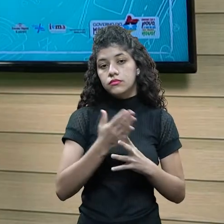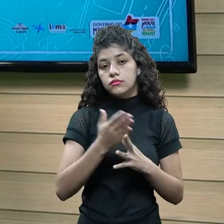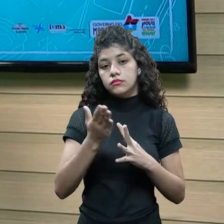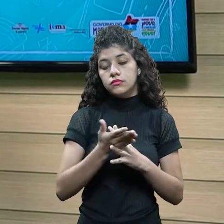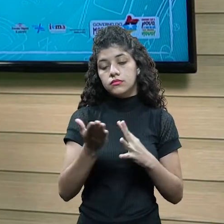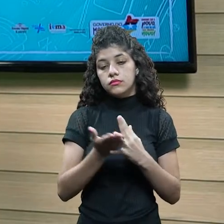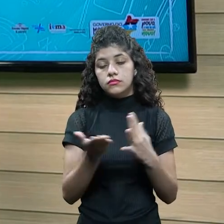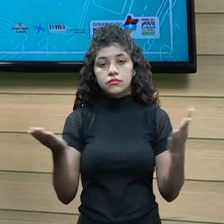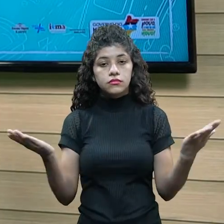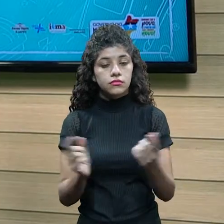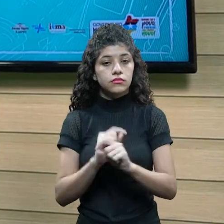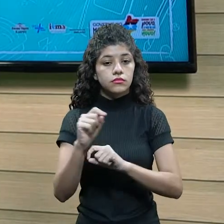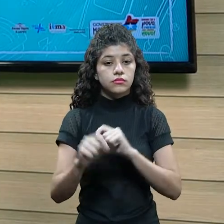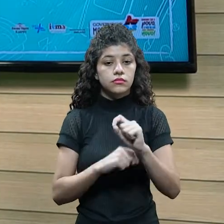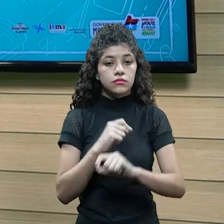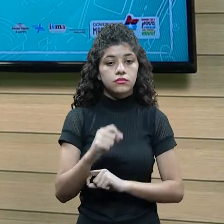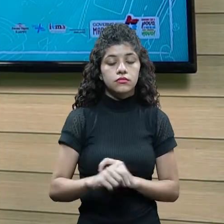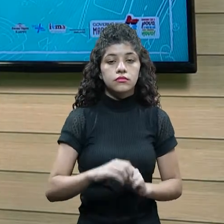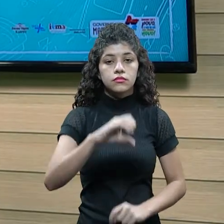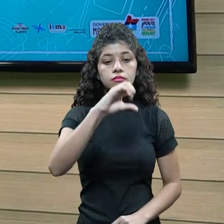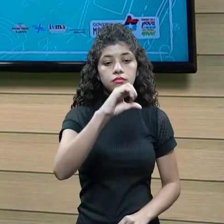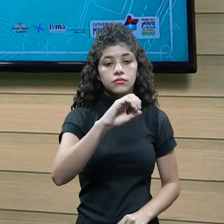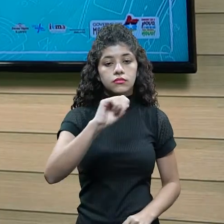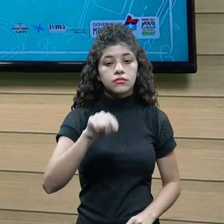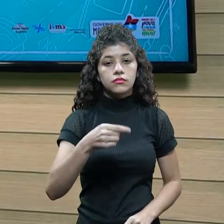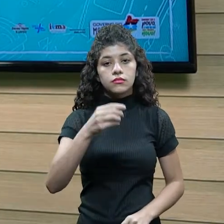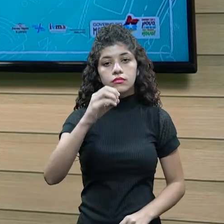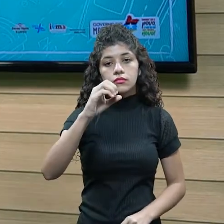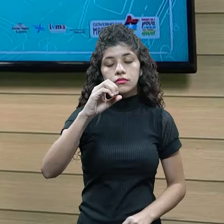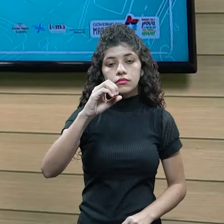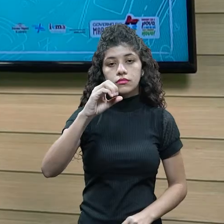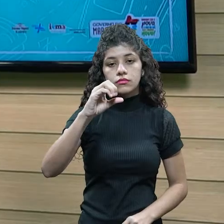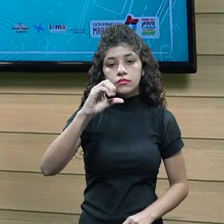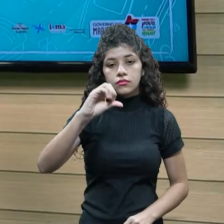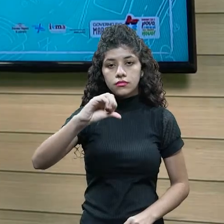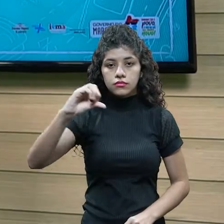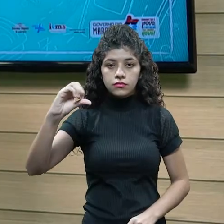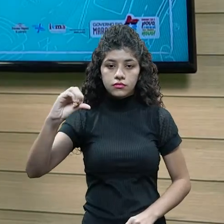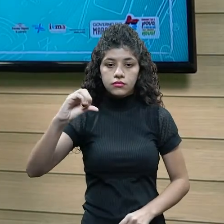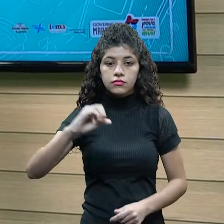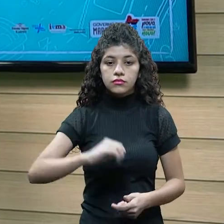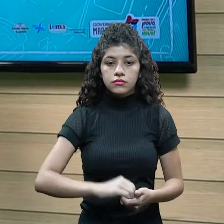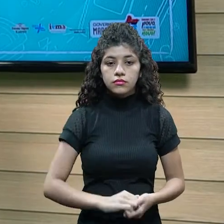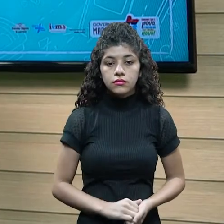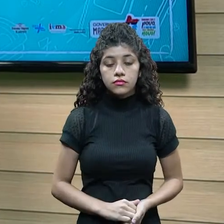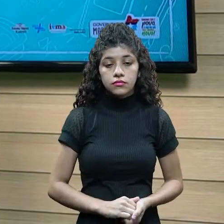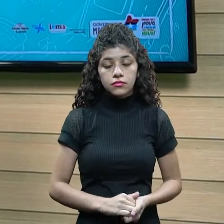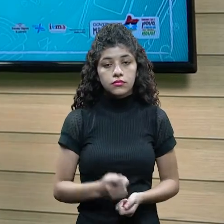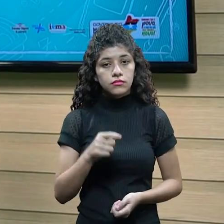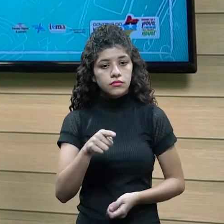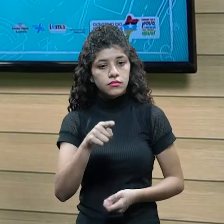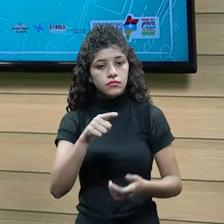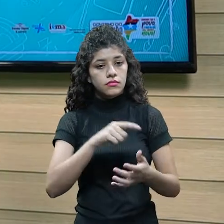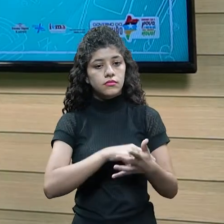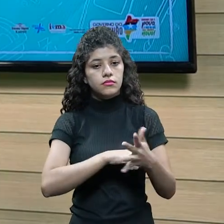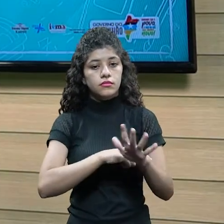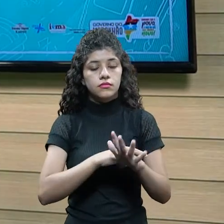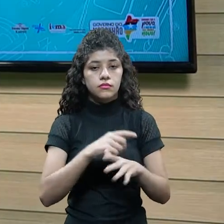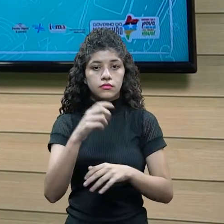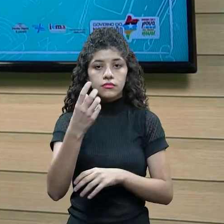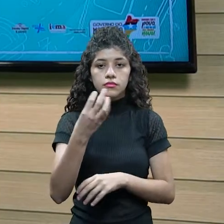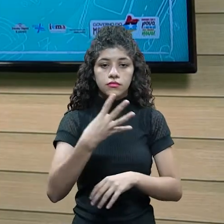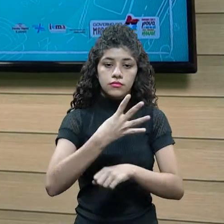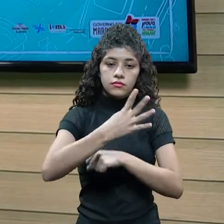mês, hoje o valor máximo que uma empresa pode cobrar de juros é 9,99. Mas imagine, você parcelar algo em 4 anos, pagando por